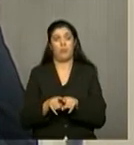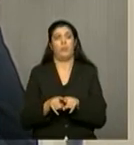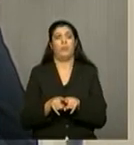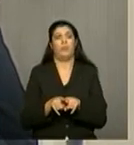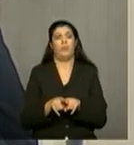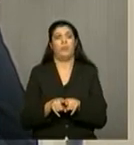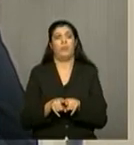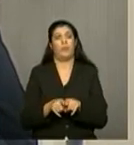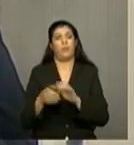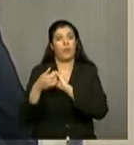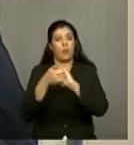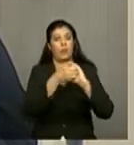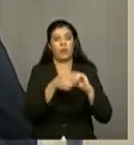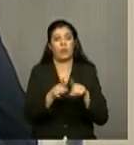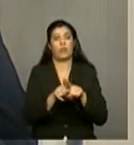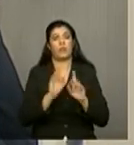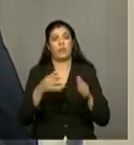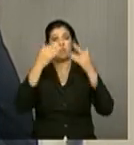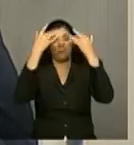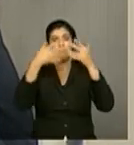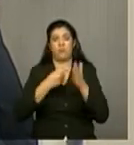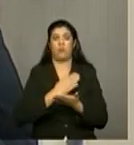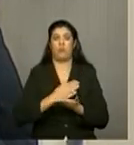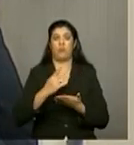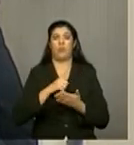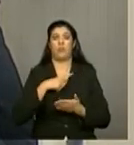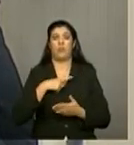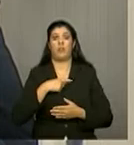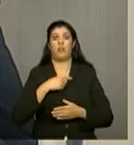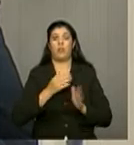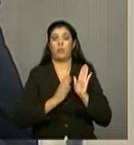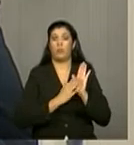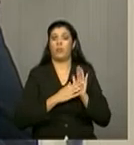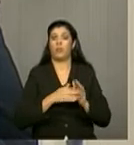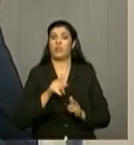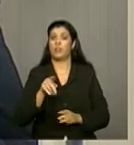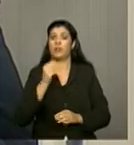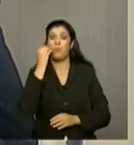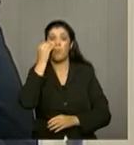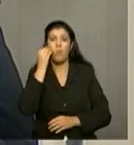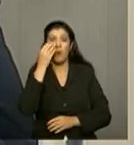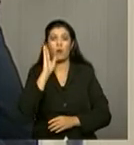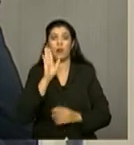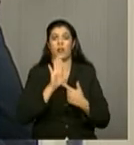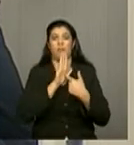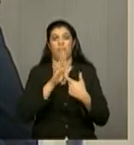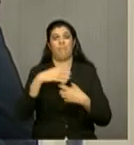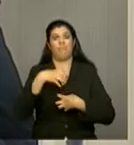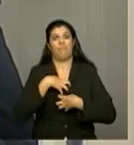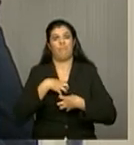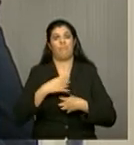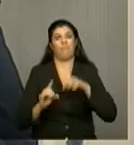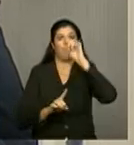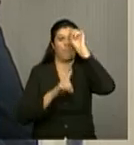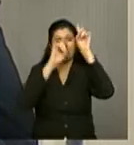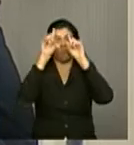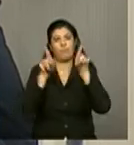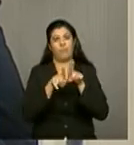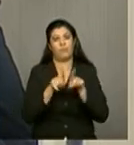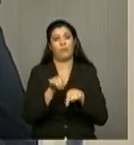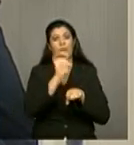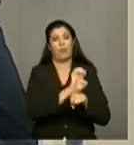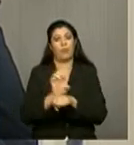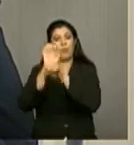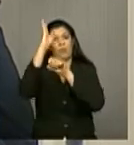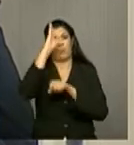ratifico o game need to nem ai que tudo uma expressão de democracia de estado